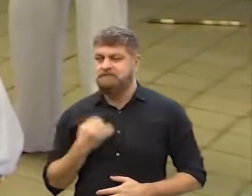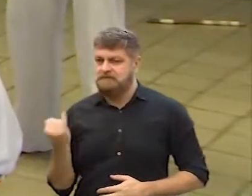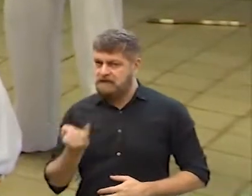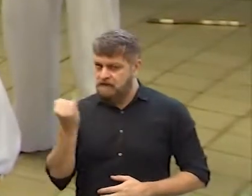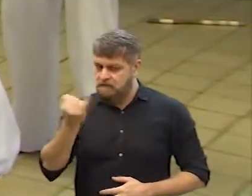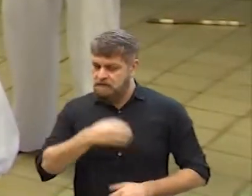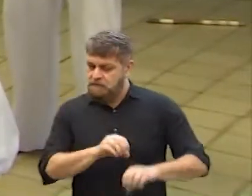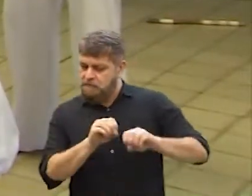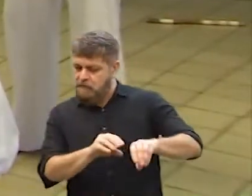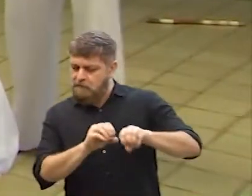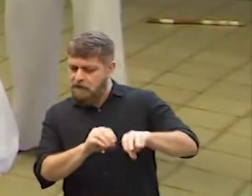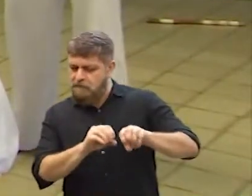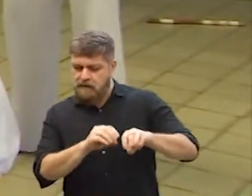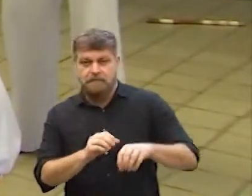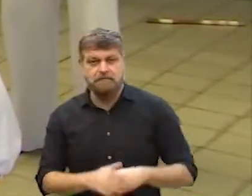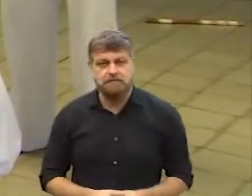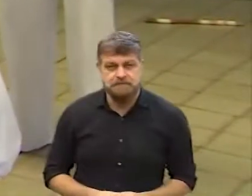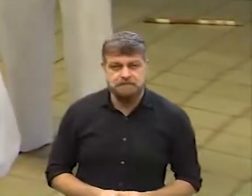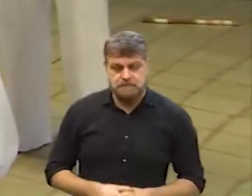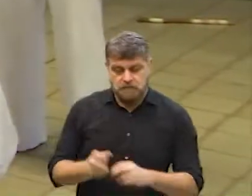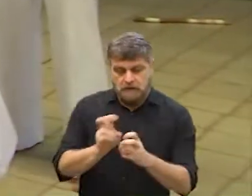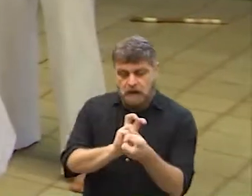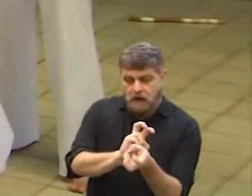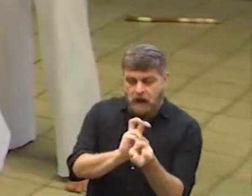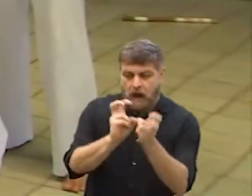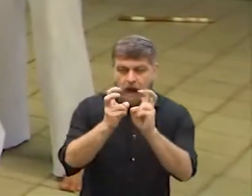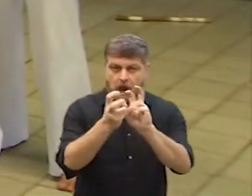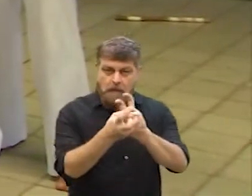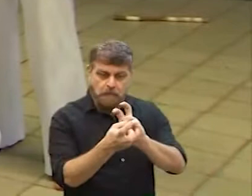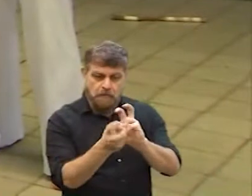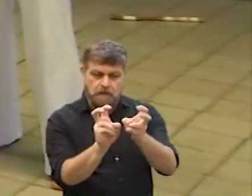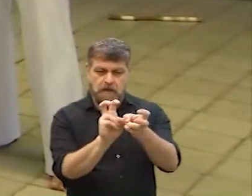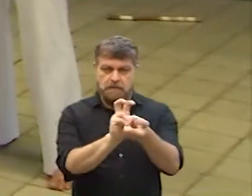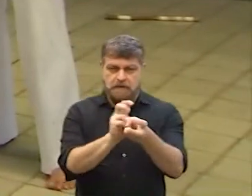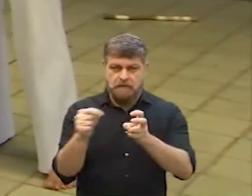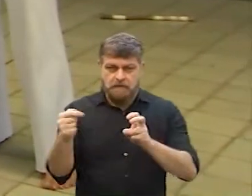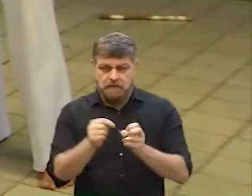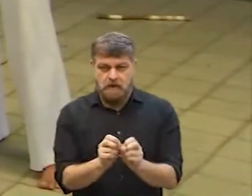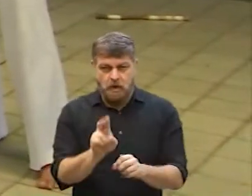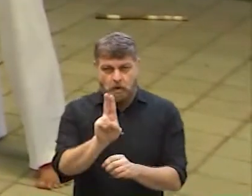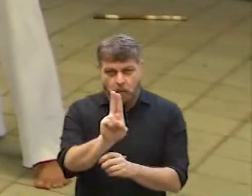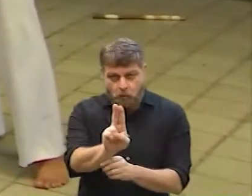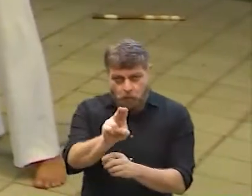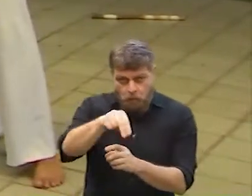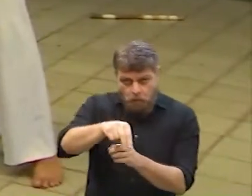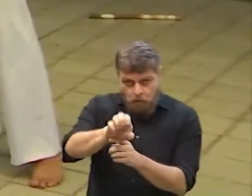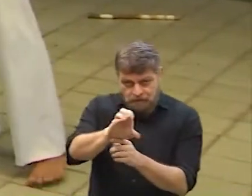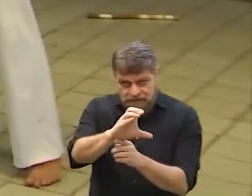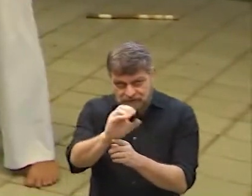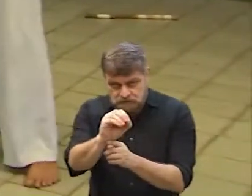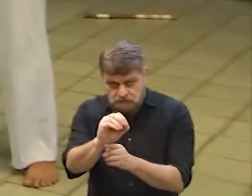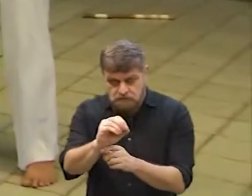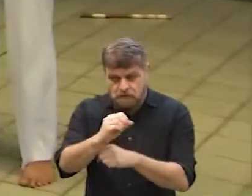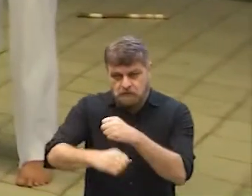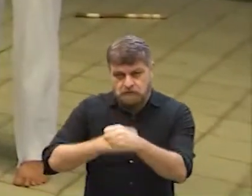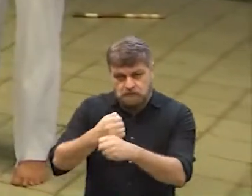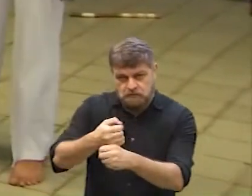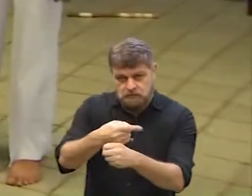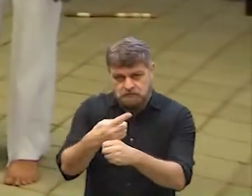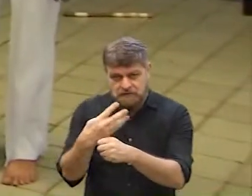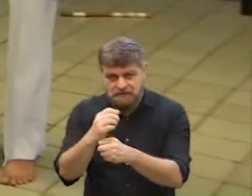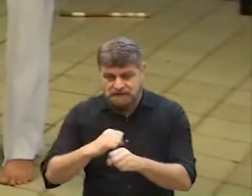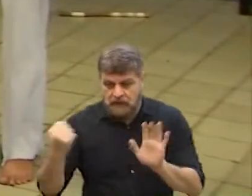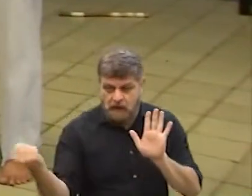escola pública, A capoeira, ela foi considerada pela Unesco em 2014 como um